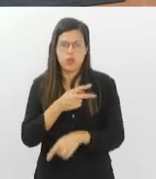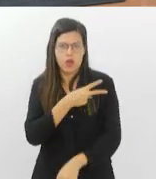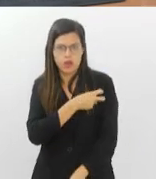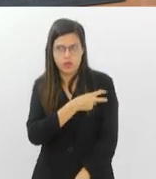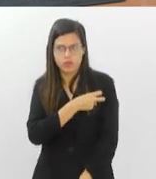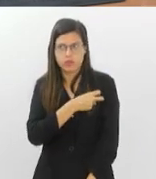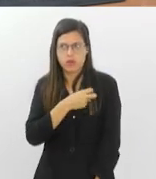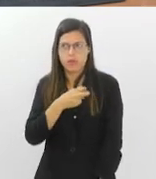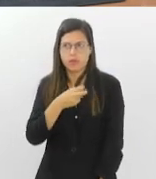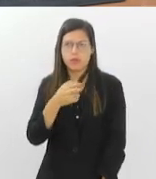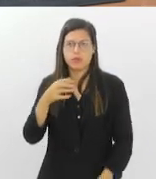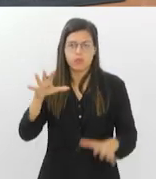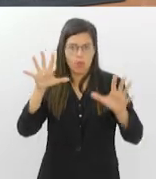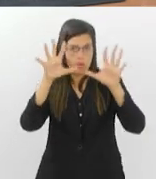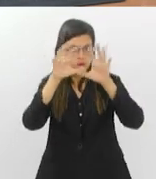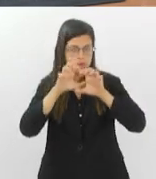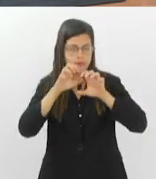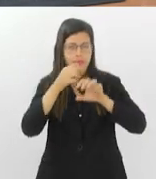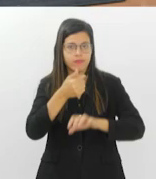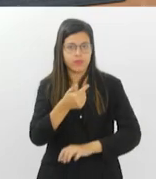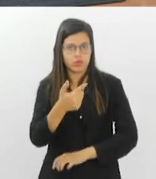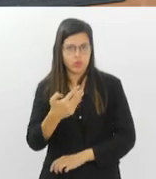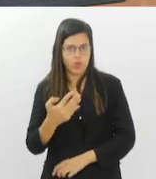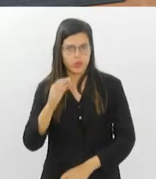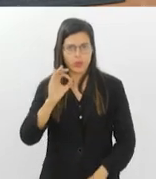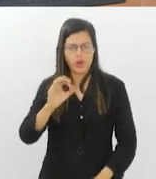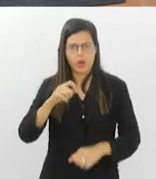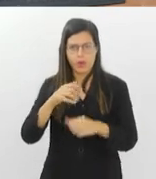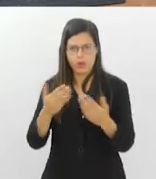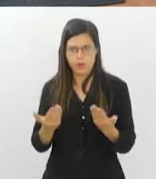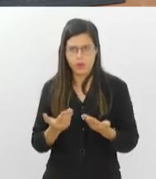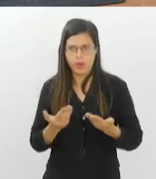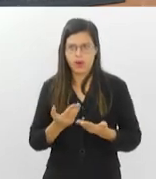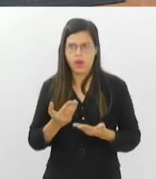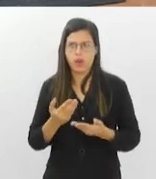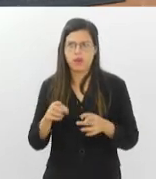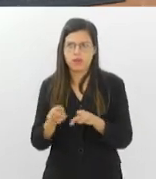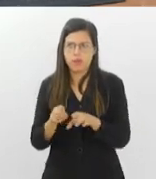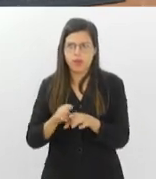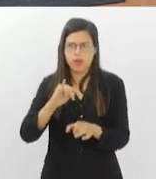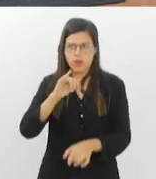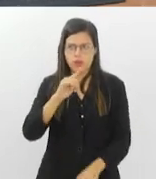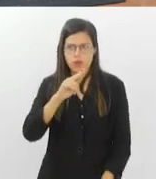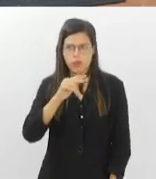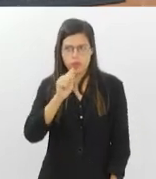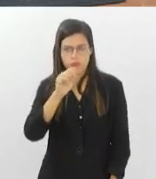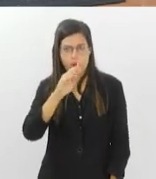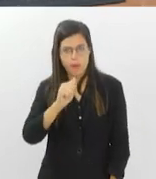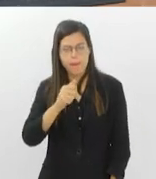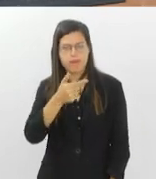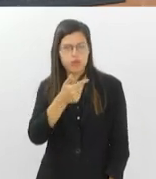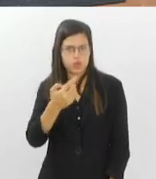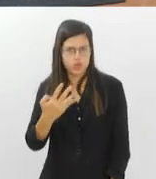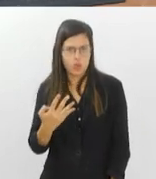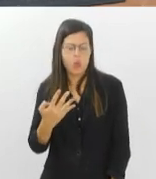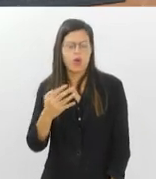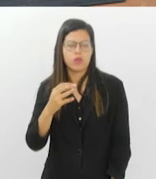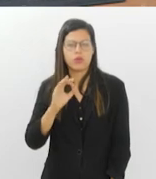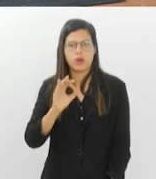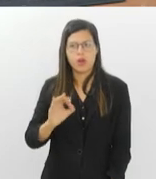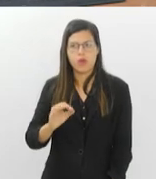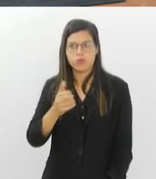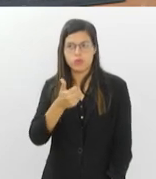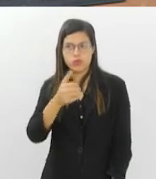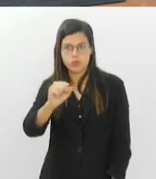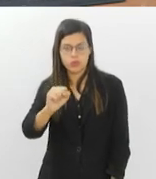Arraial do Cabo está nublado, 24 graus nesse momento. Iguaba Grande também nublado, 24 graus. 18